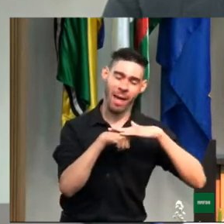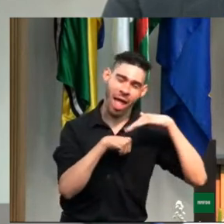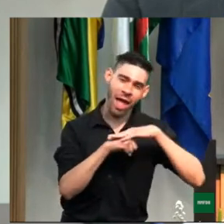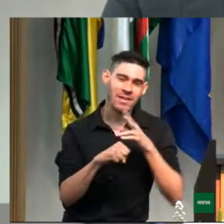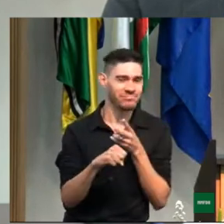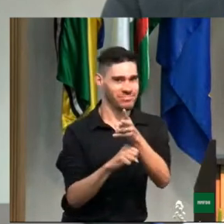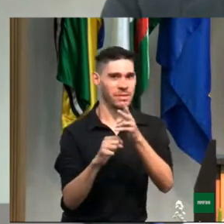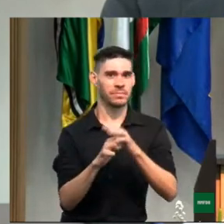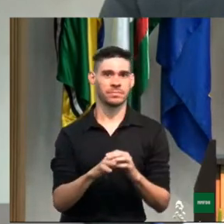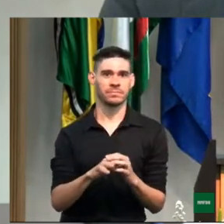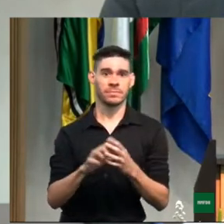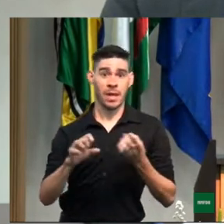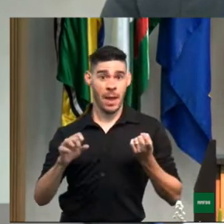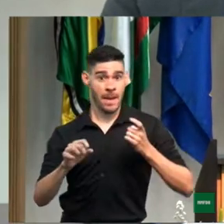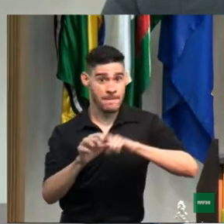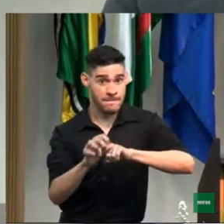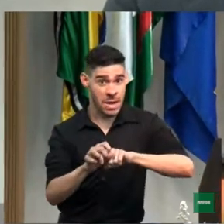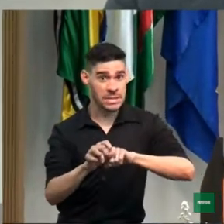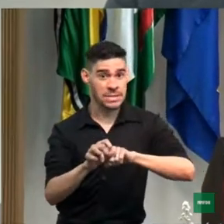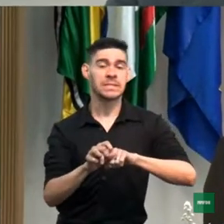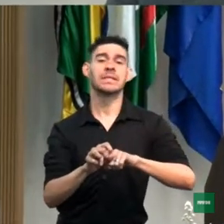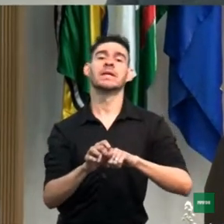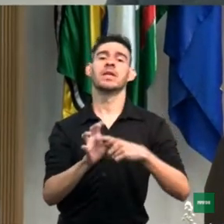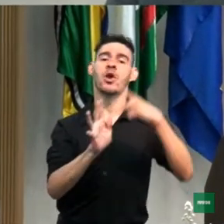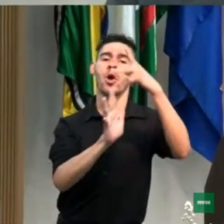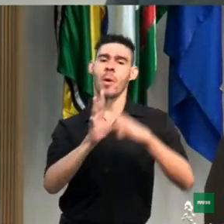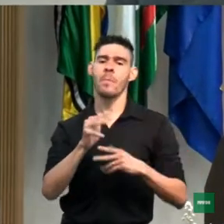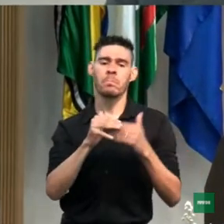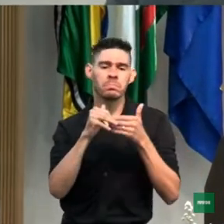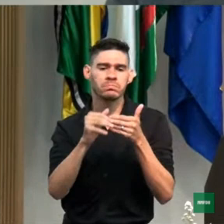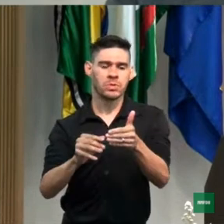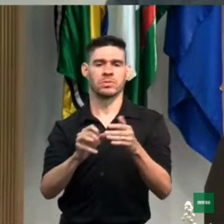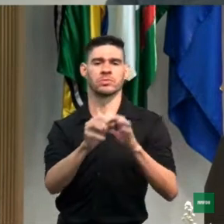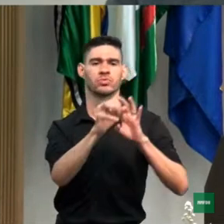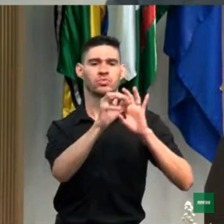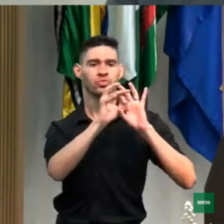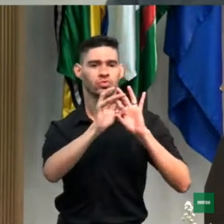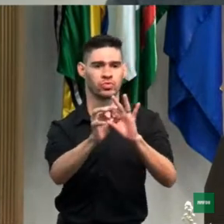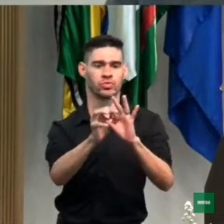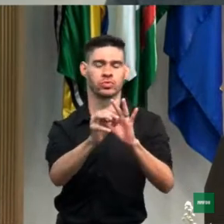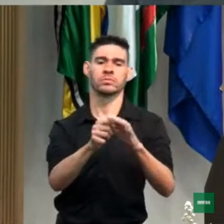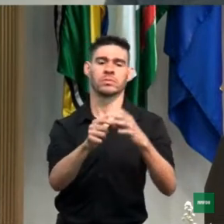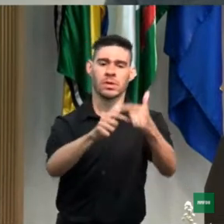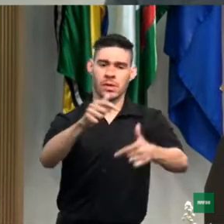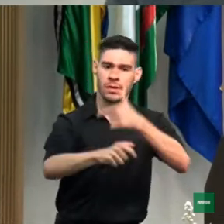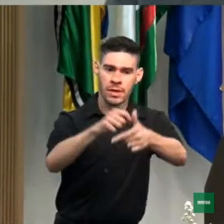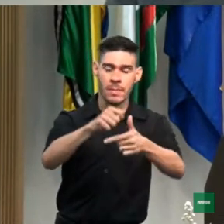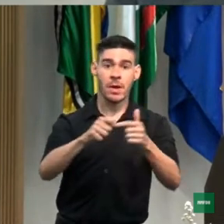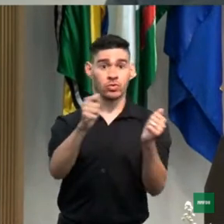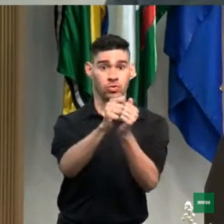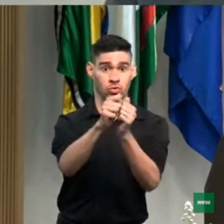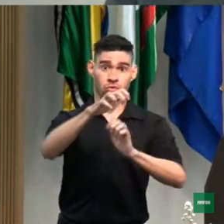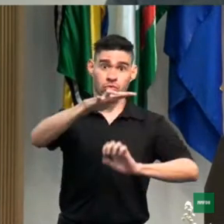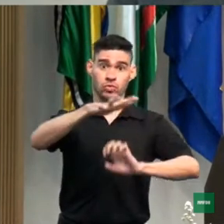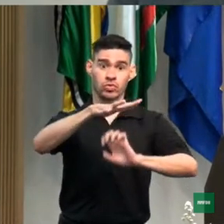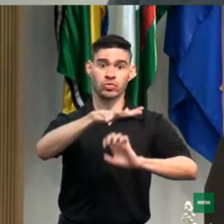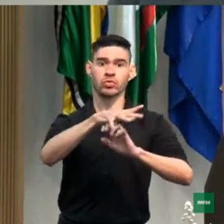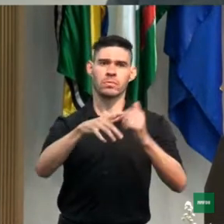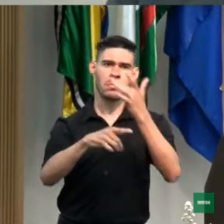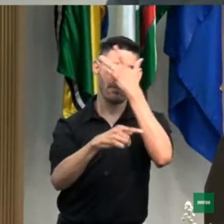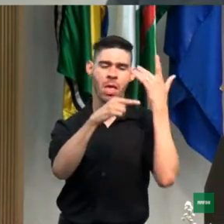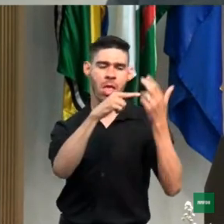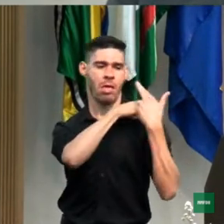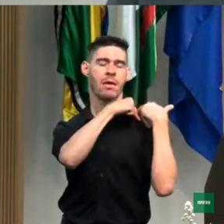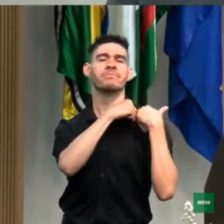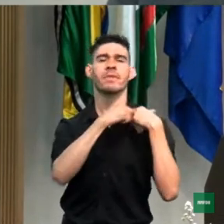E essa nossa iniciativa de caminhar junto com os empresários, ela é histórica. Eu acho